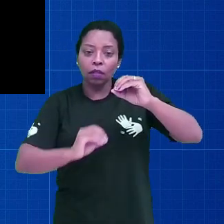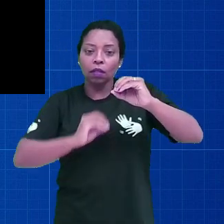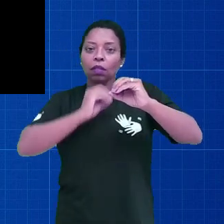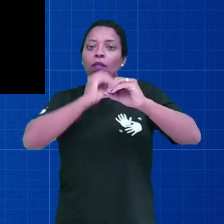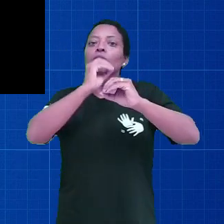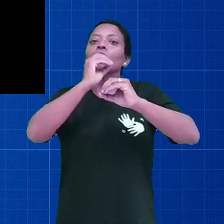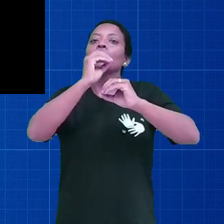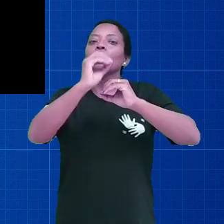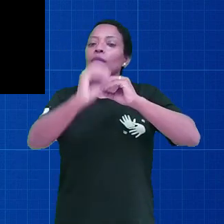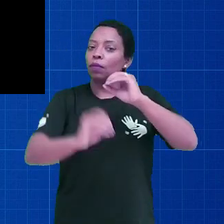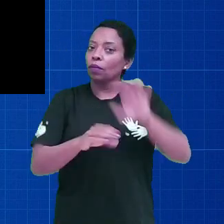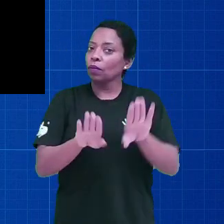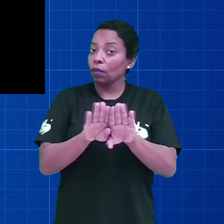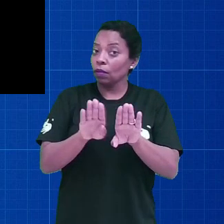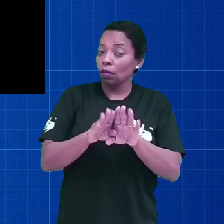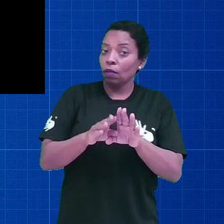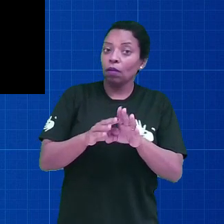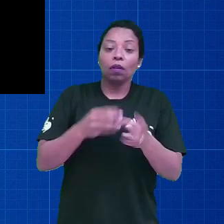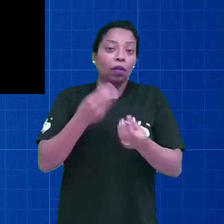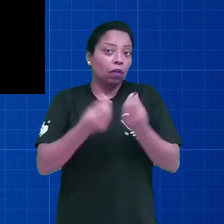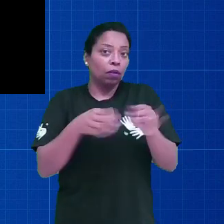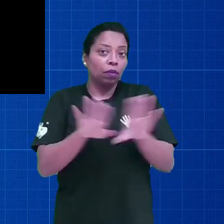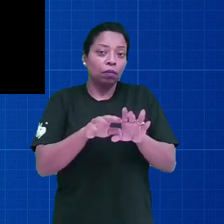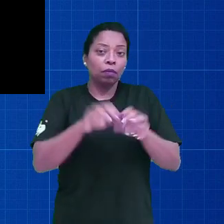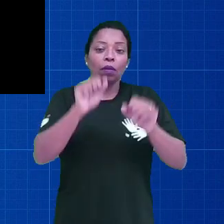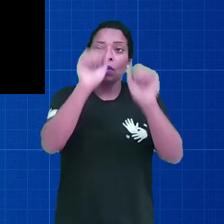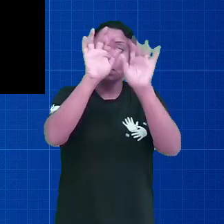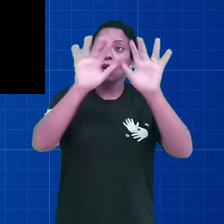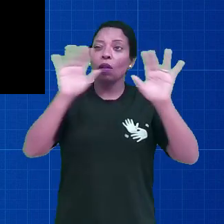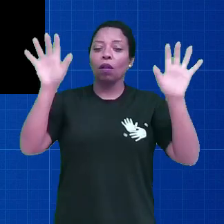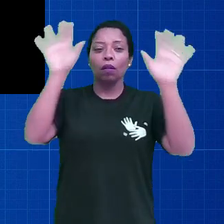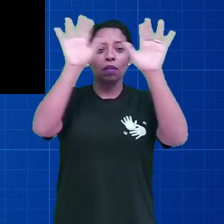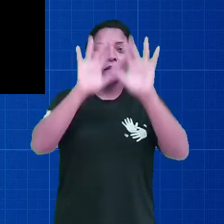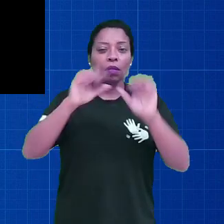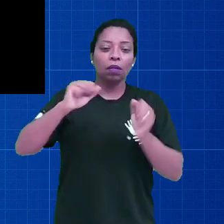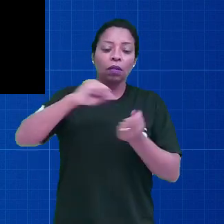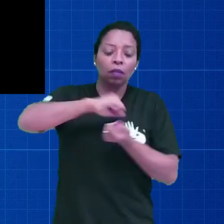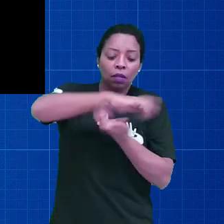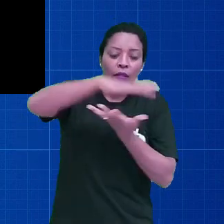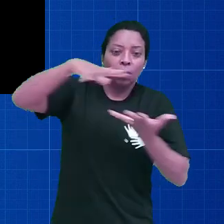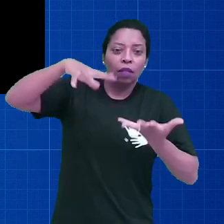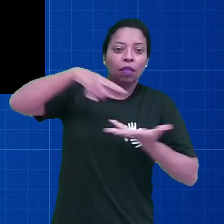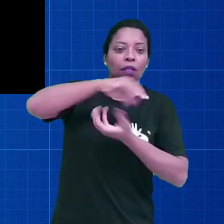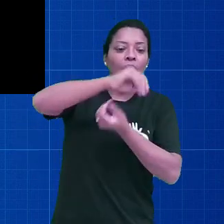Sol, dependendo da existência ou não de poeira galáctica.